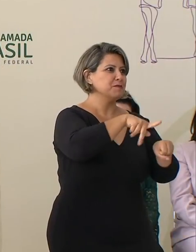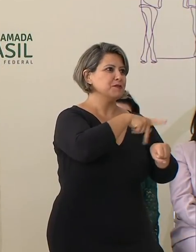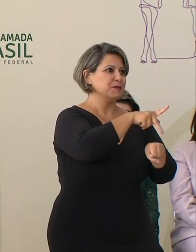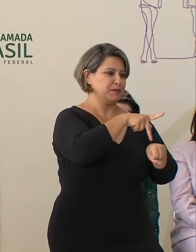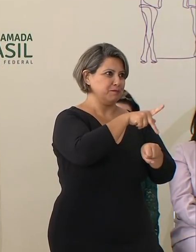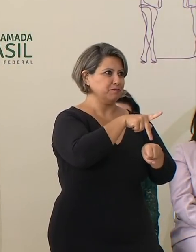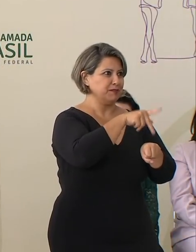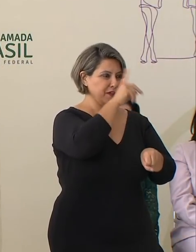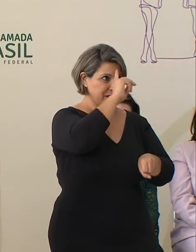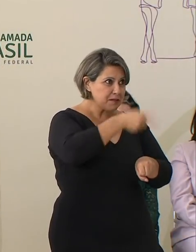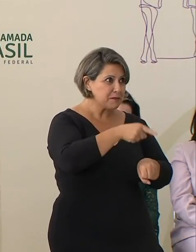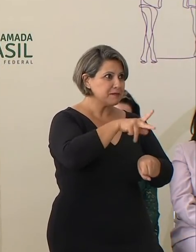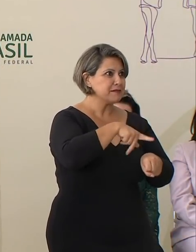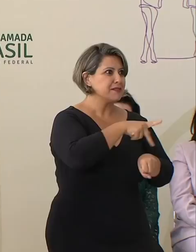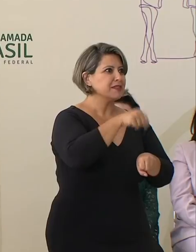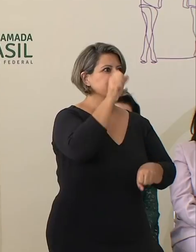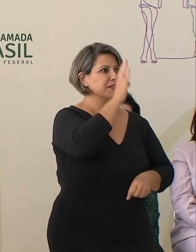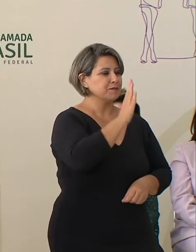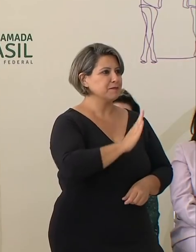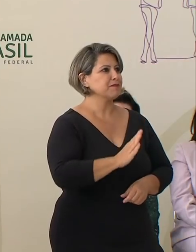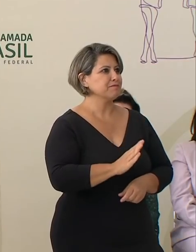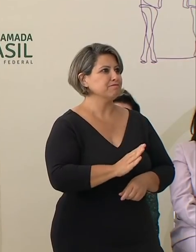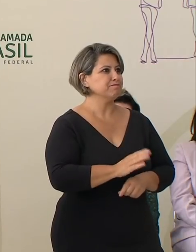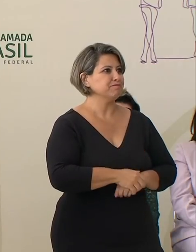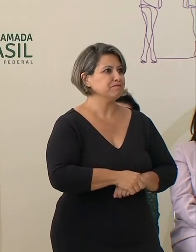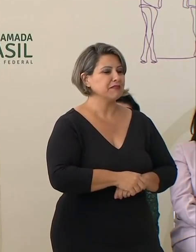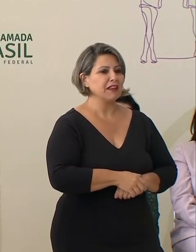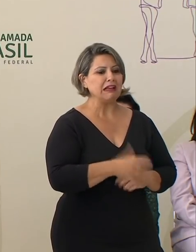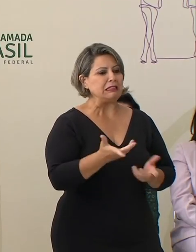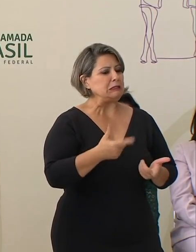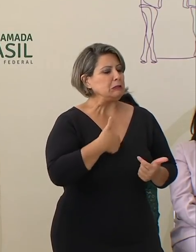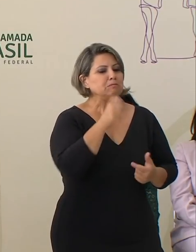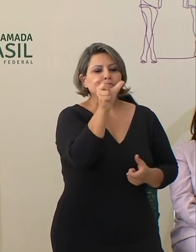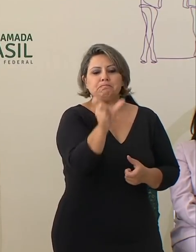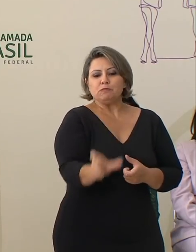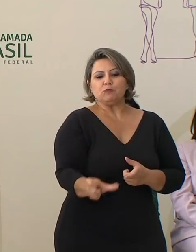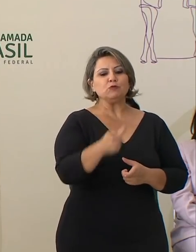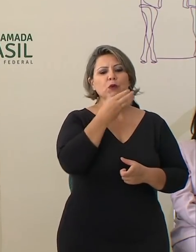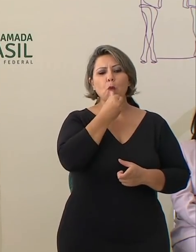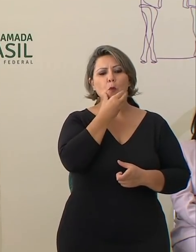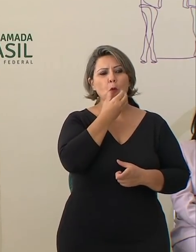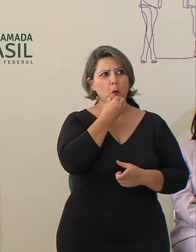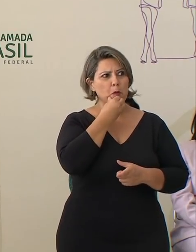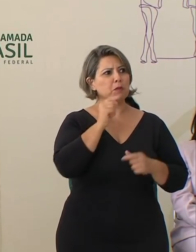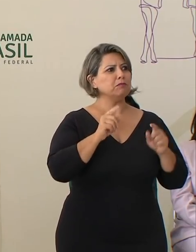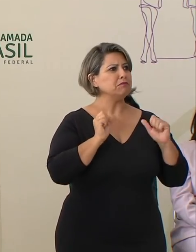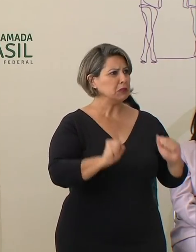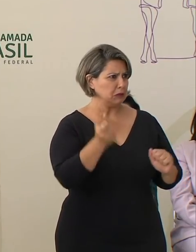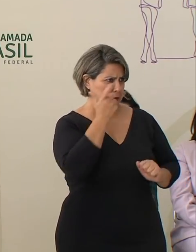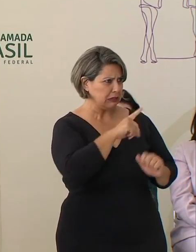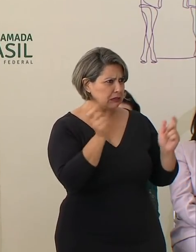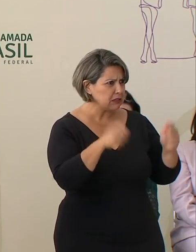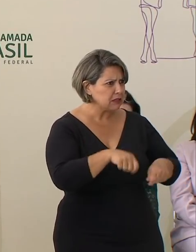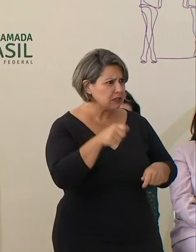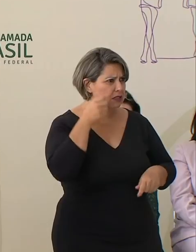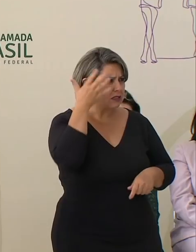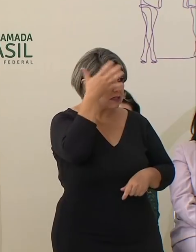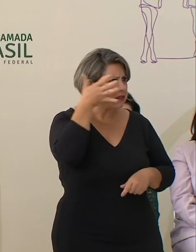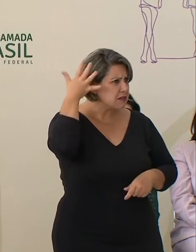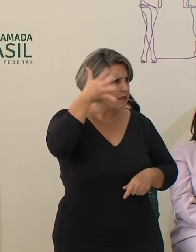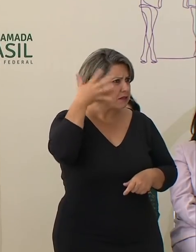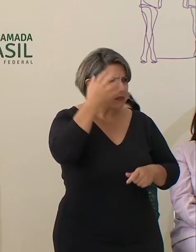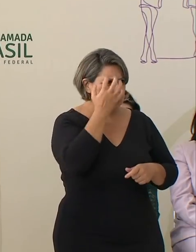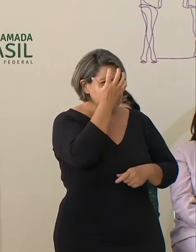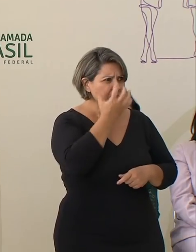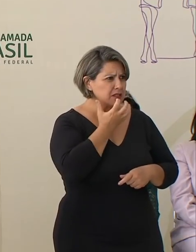Não existe um homem que possa fazer uma política séria se não tiver,